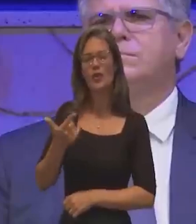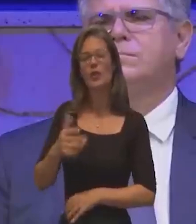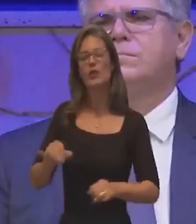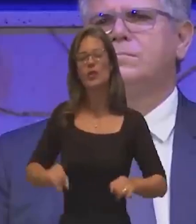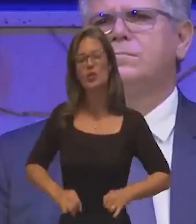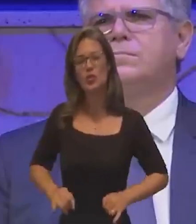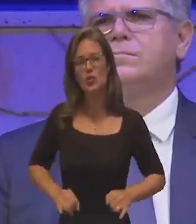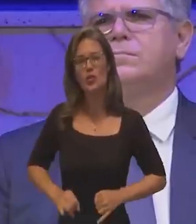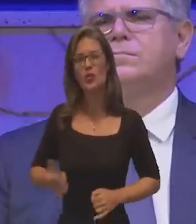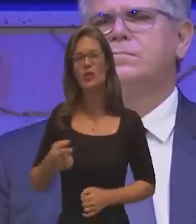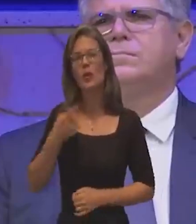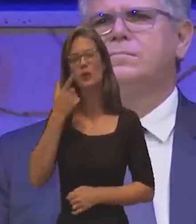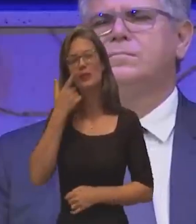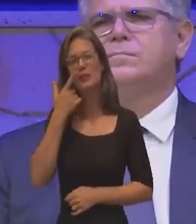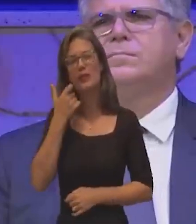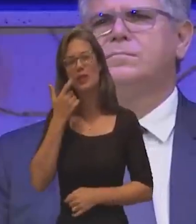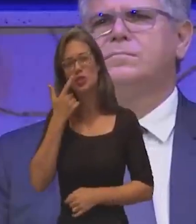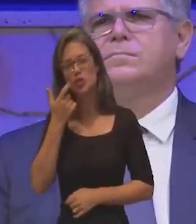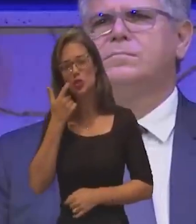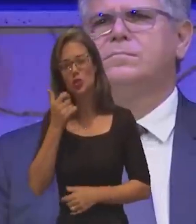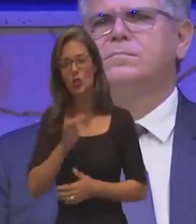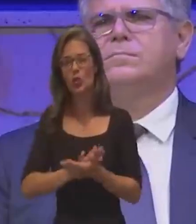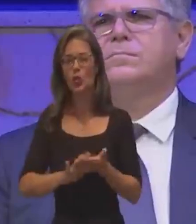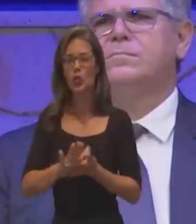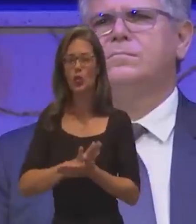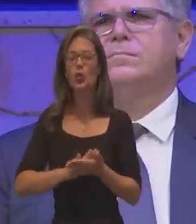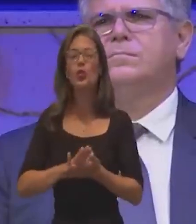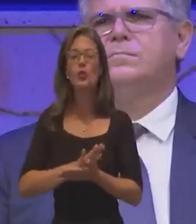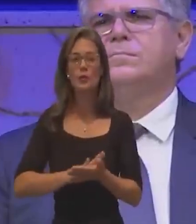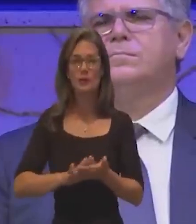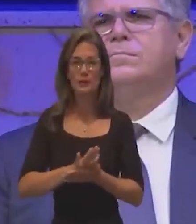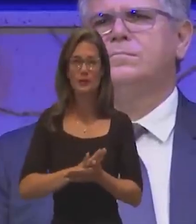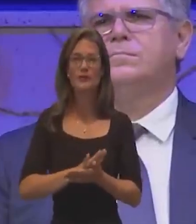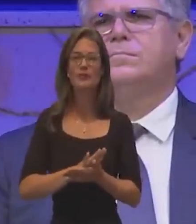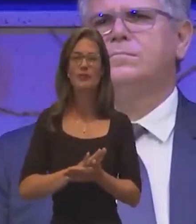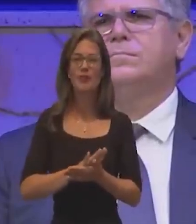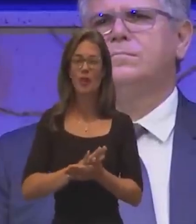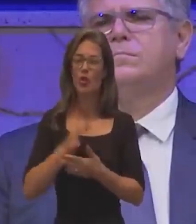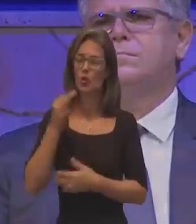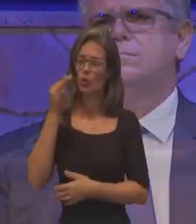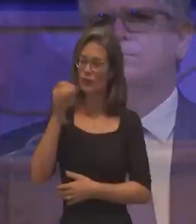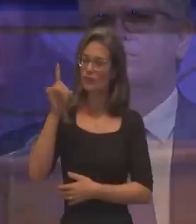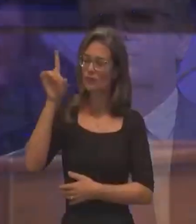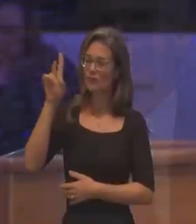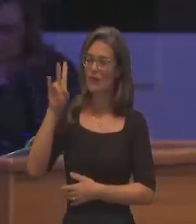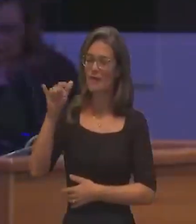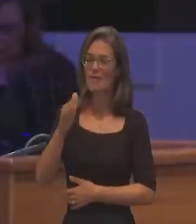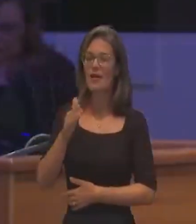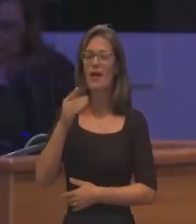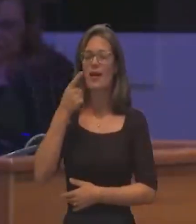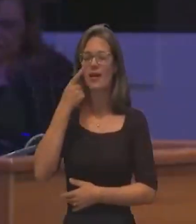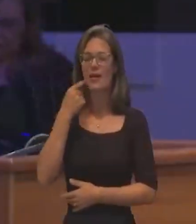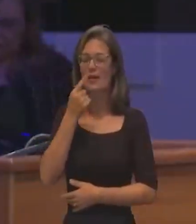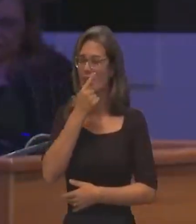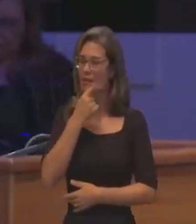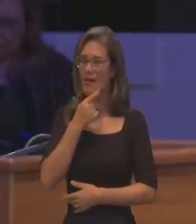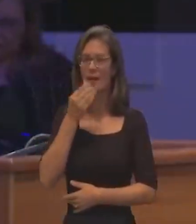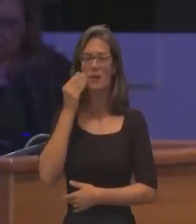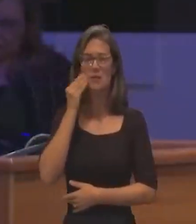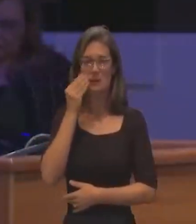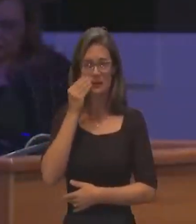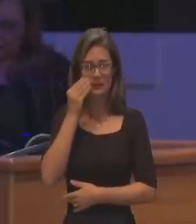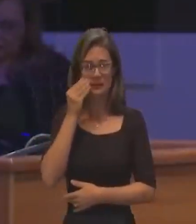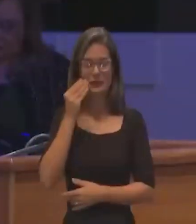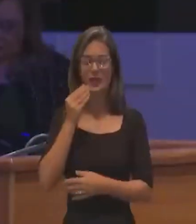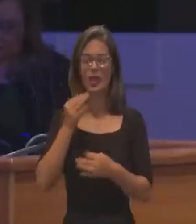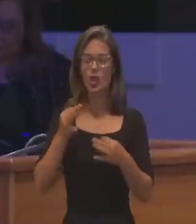lágrimas. Ele usa a expressão, a palavra de Deus, que Ele enxugará dos seus olhos toda lágrima, porque é como se estivesse dizendo aqui: não haverá